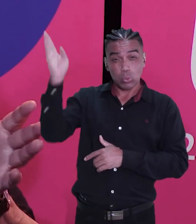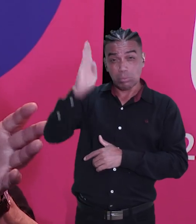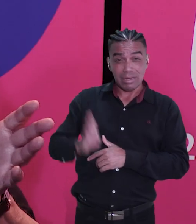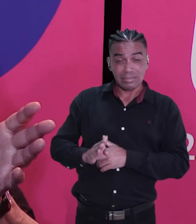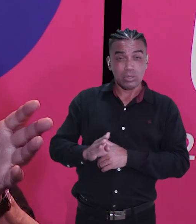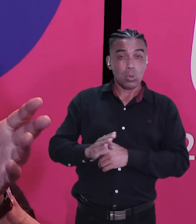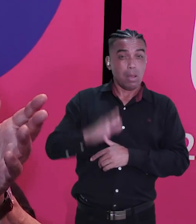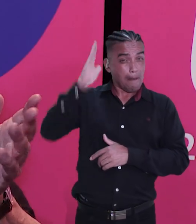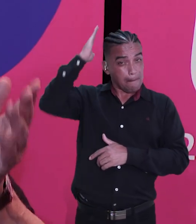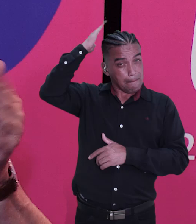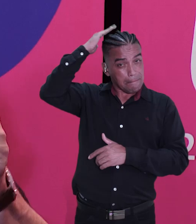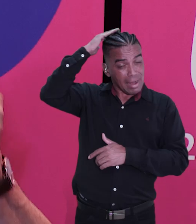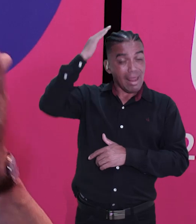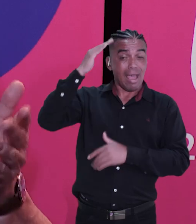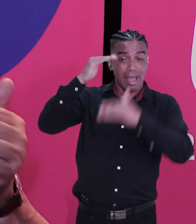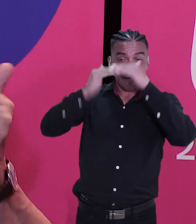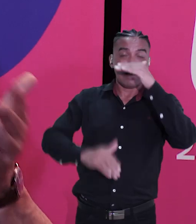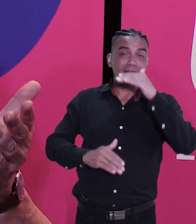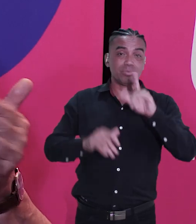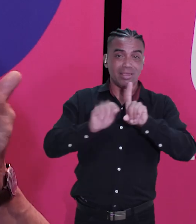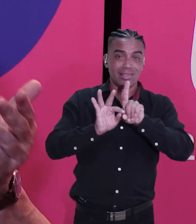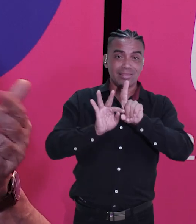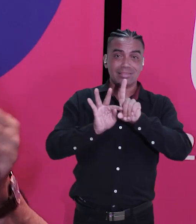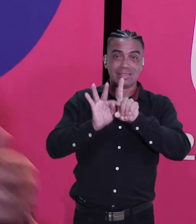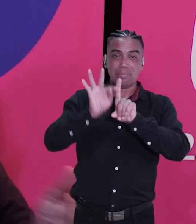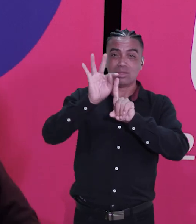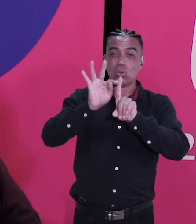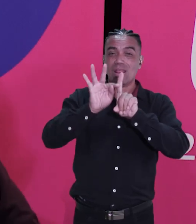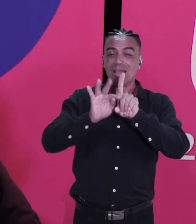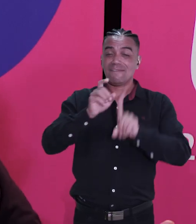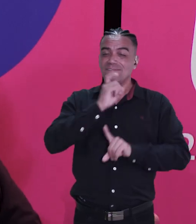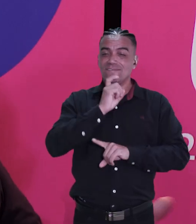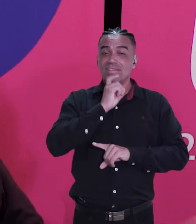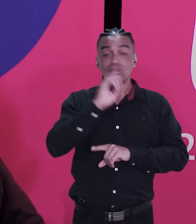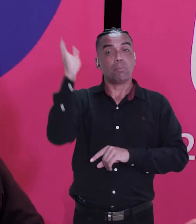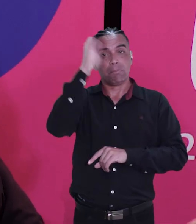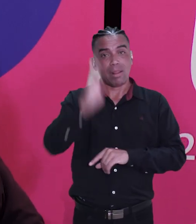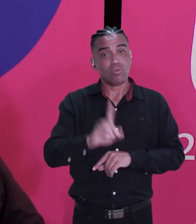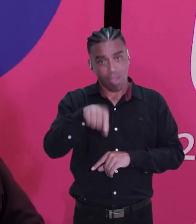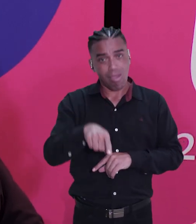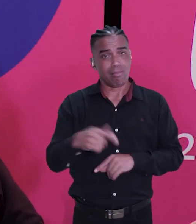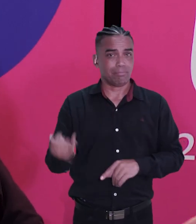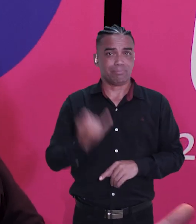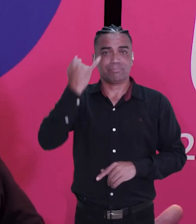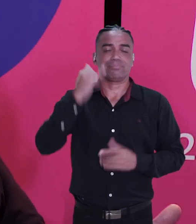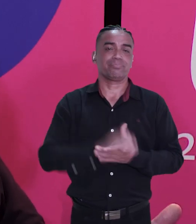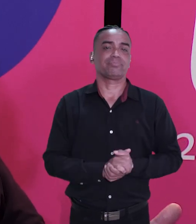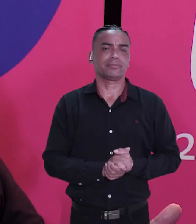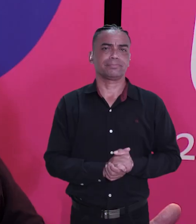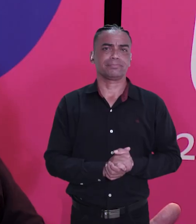do Paraná para baixo, né? Mesmo porque também a temperatura ajudava, etc. Tal. Enfim, então o Brasil era importante.